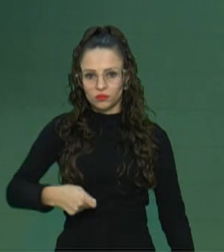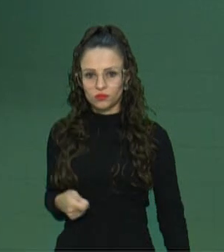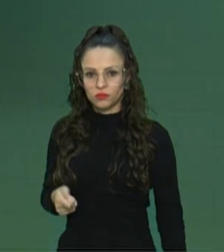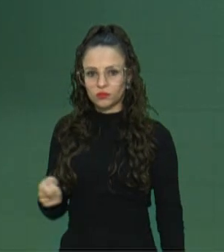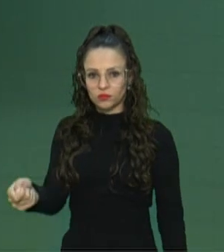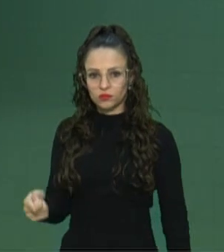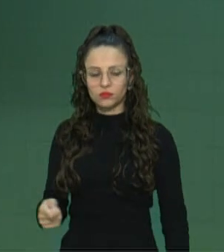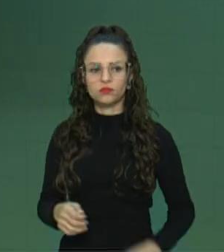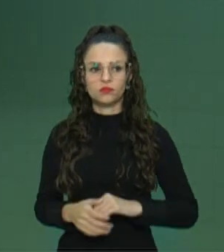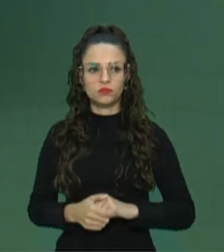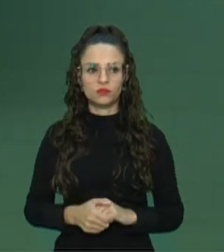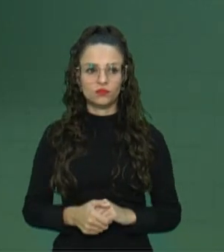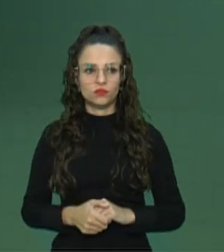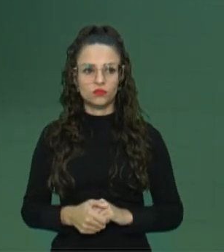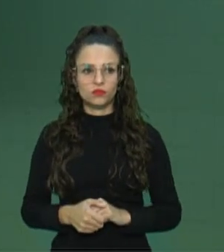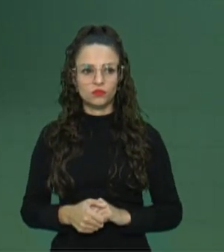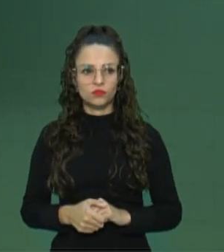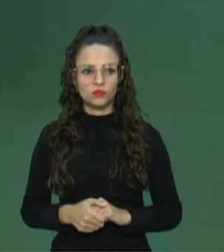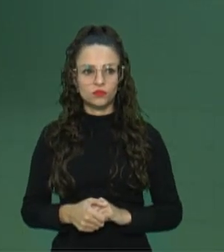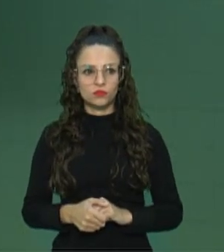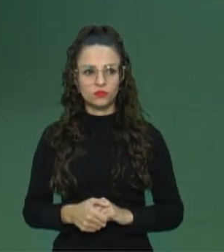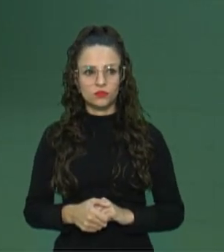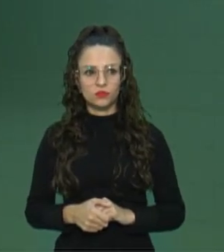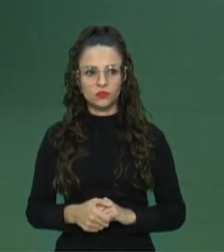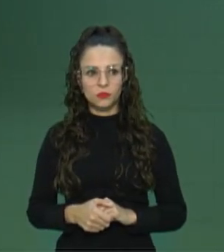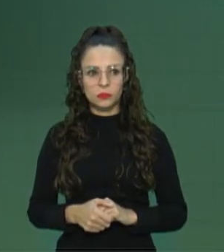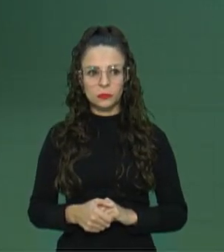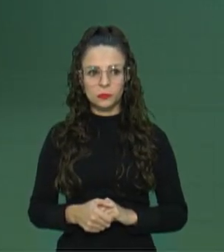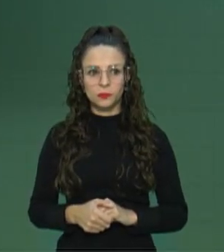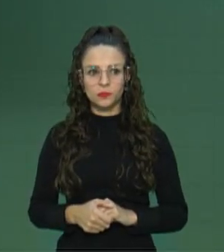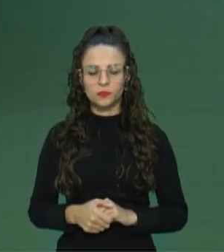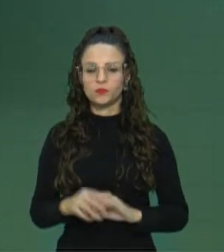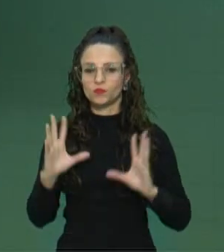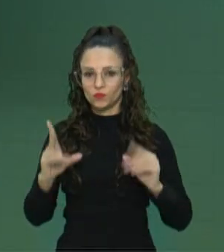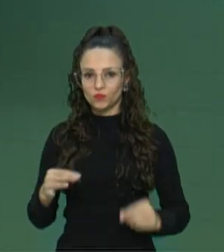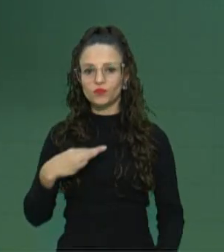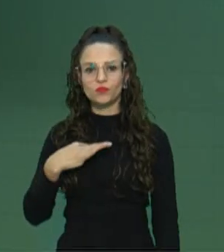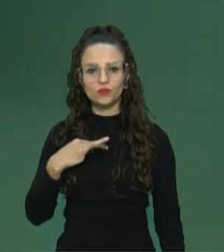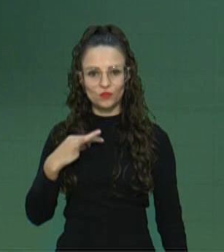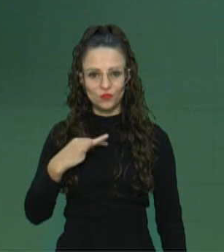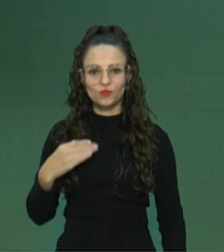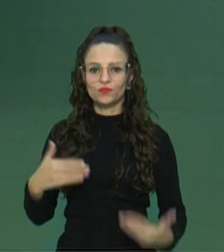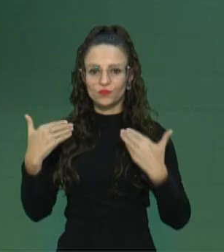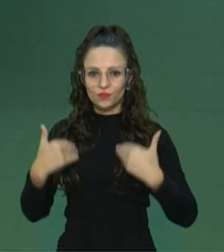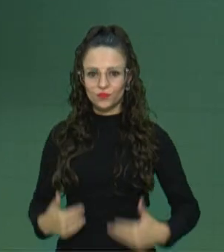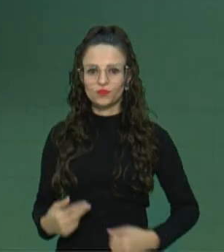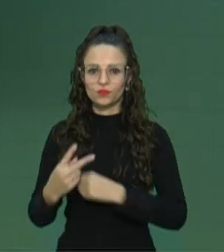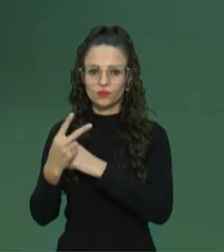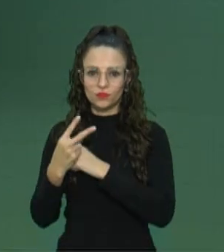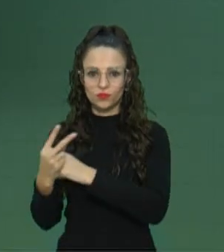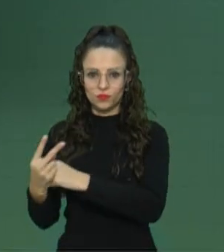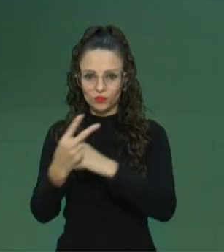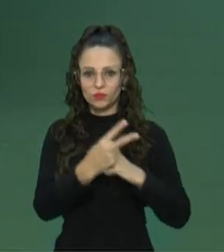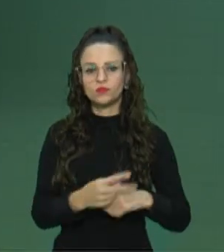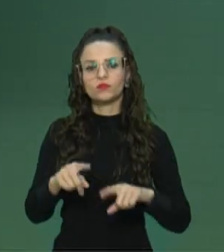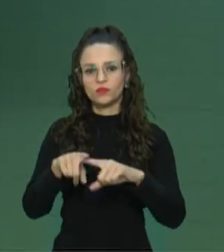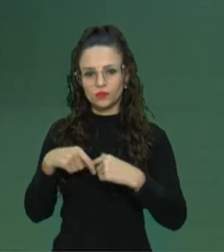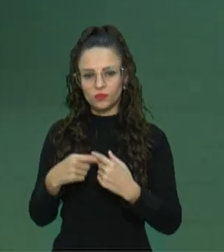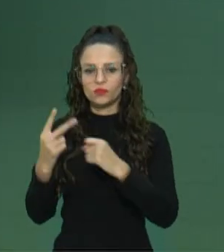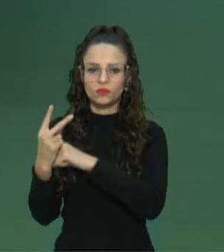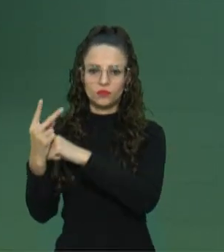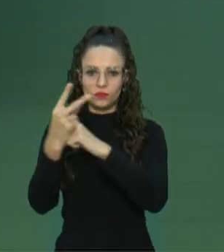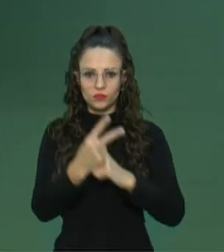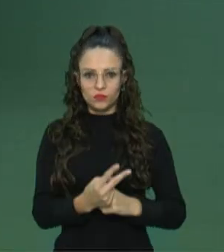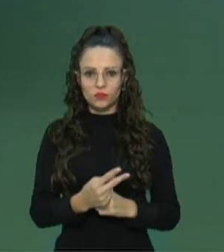do outro praticante. Então todo esse equipamento de proteção justamente visa isso, proteger os praticantes. E